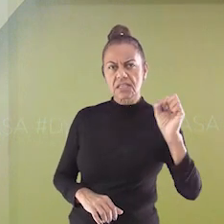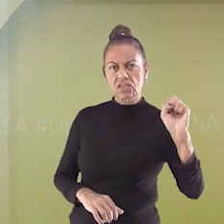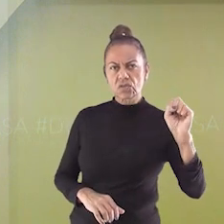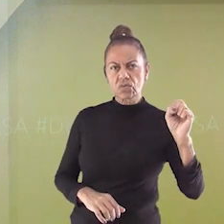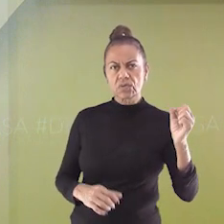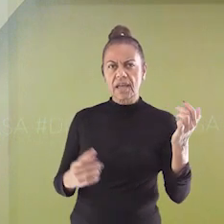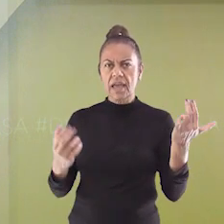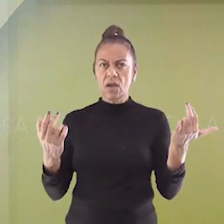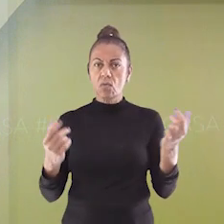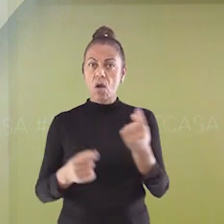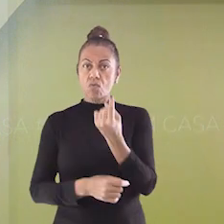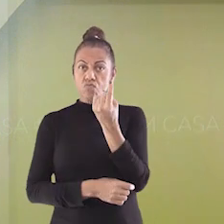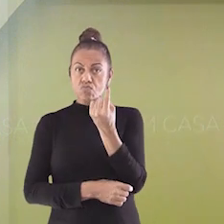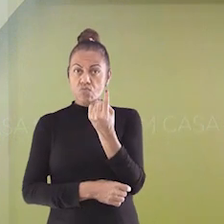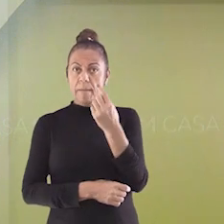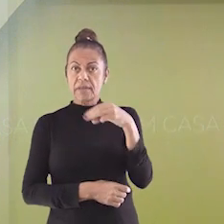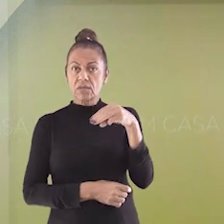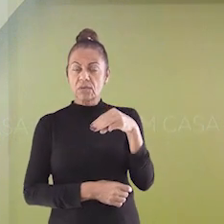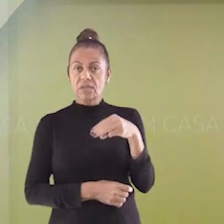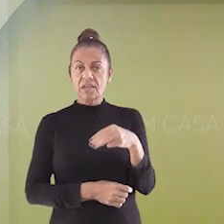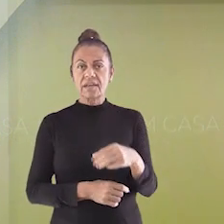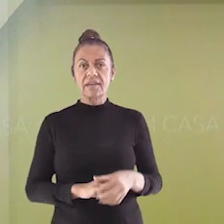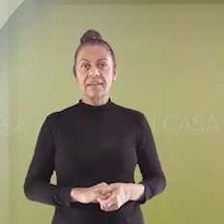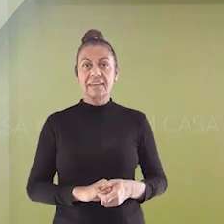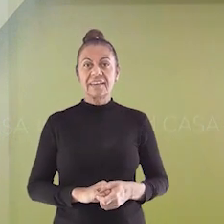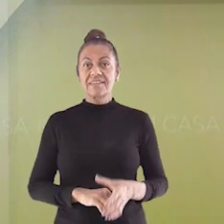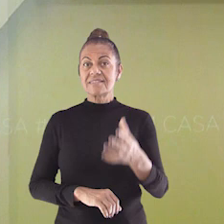E que 60 minutos é 1 hora?